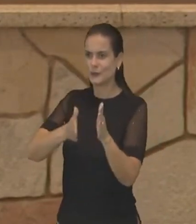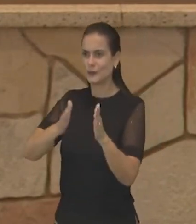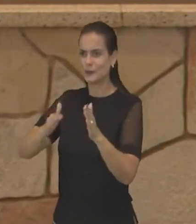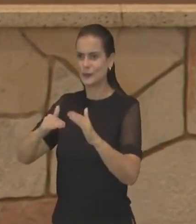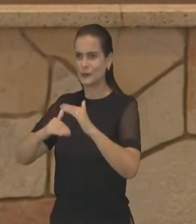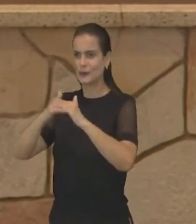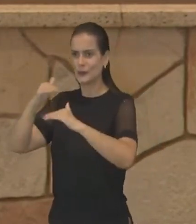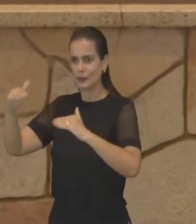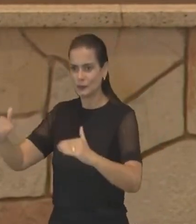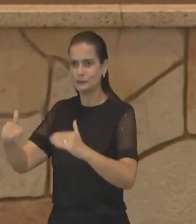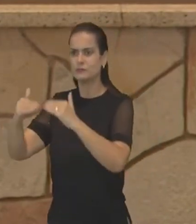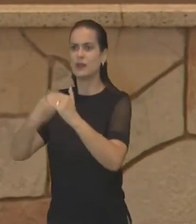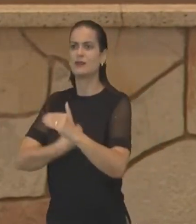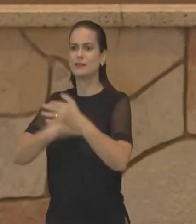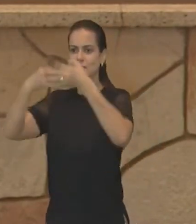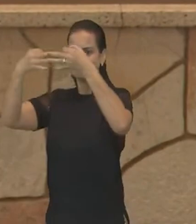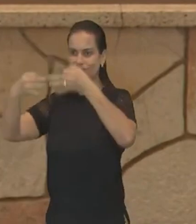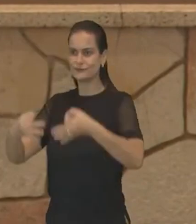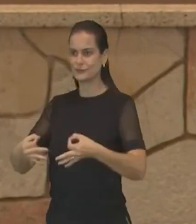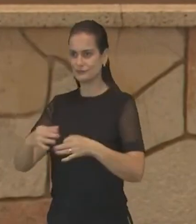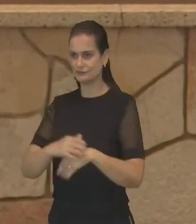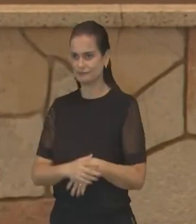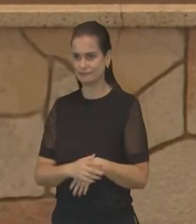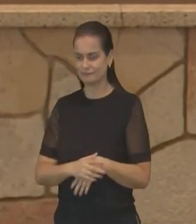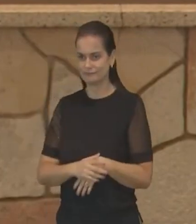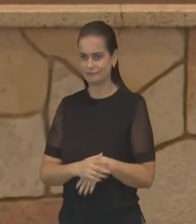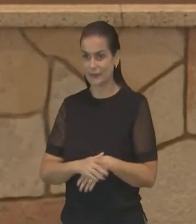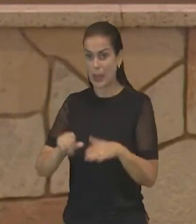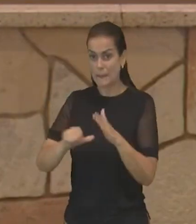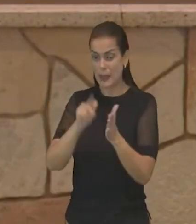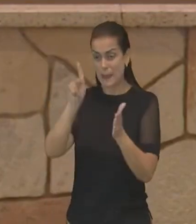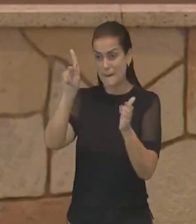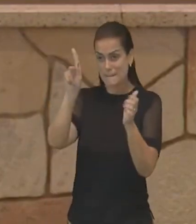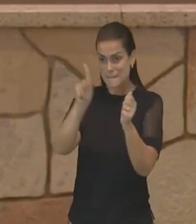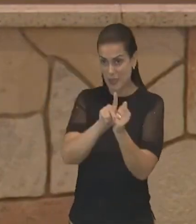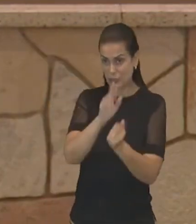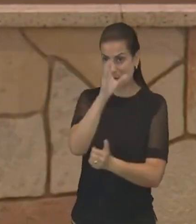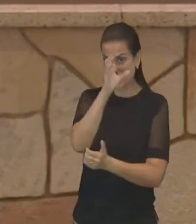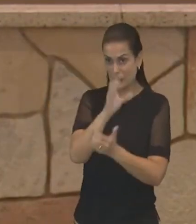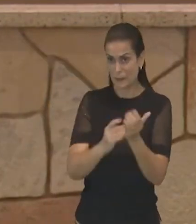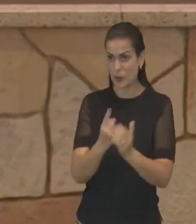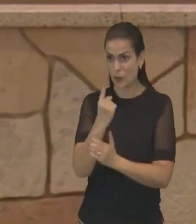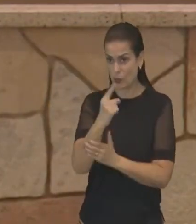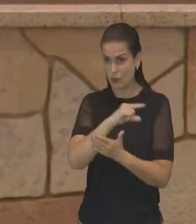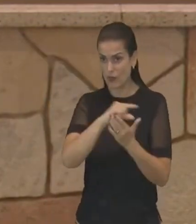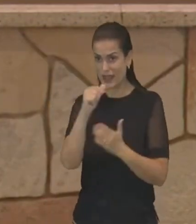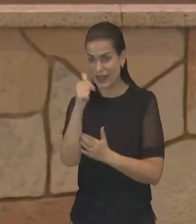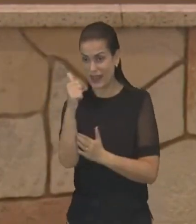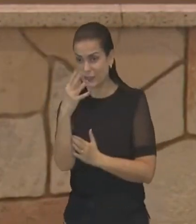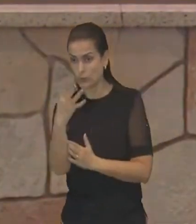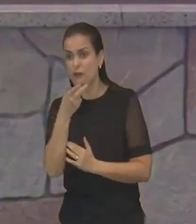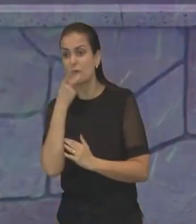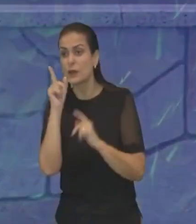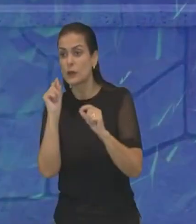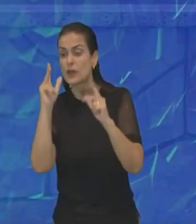santidade. E diz-nos a palavra de Deus na 1 de Pedro 1, 14 e 16, ouçam isto, queridos.